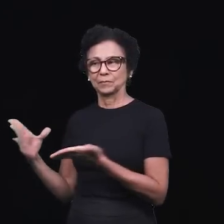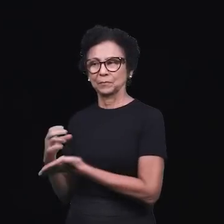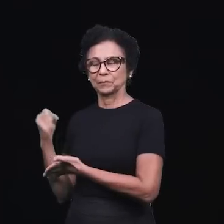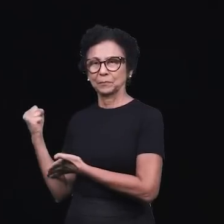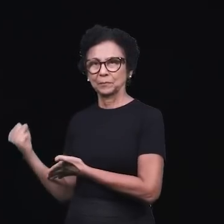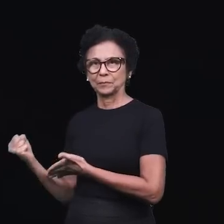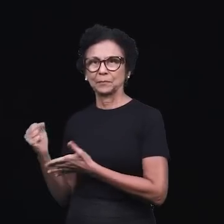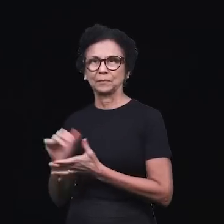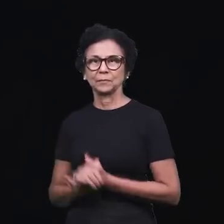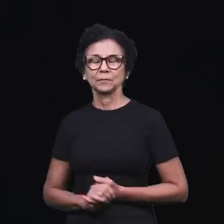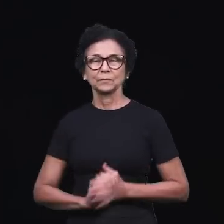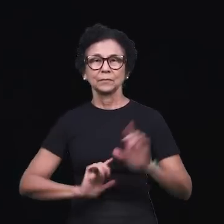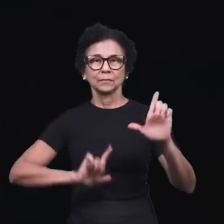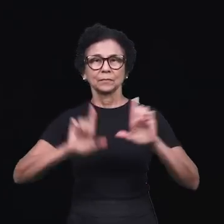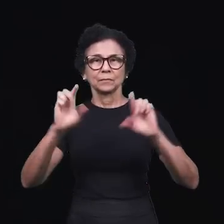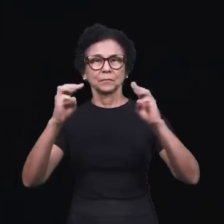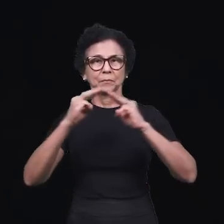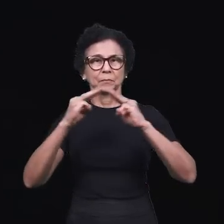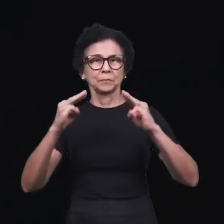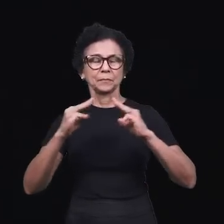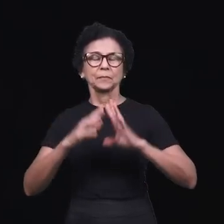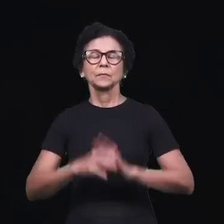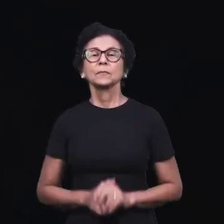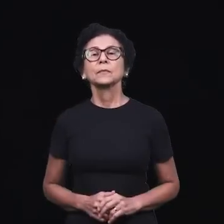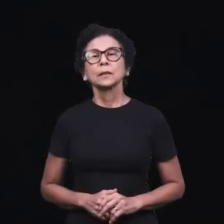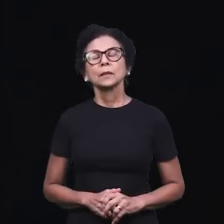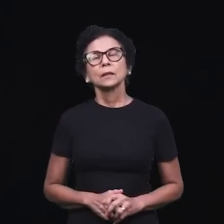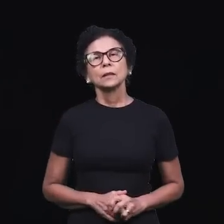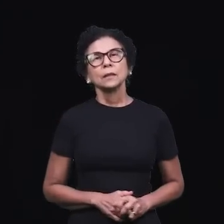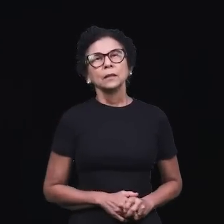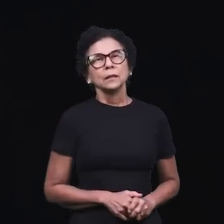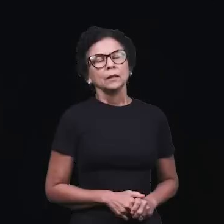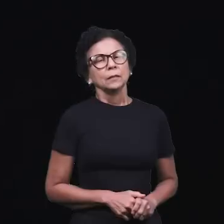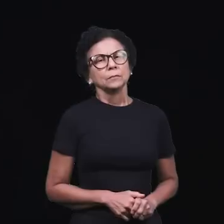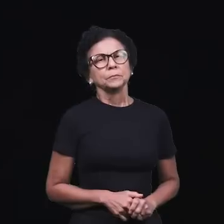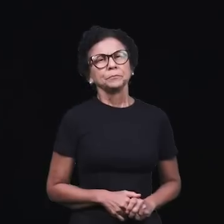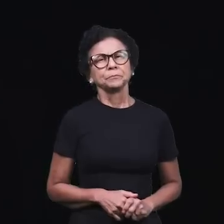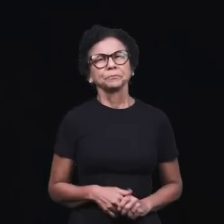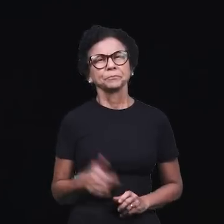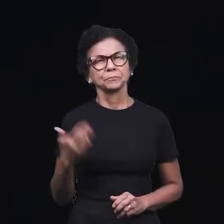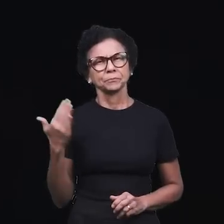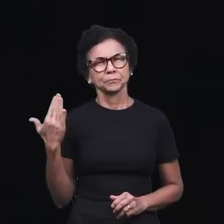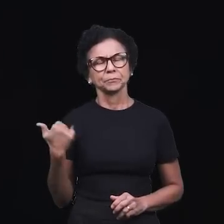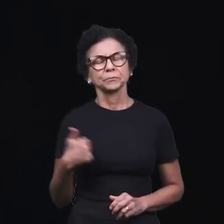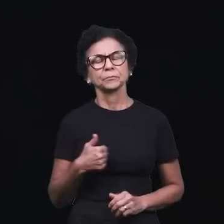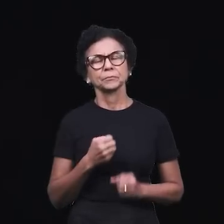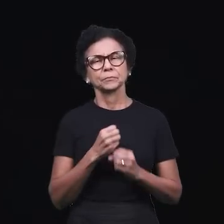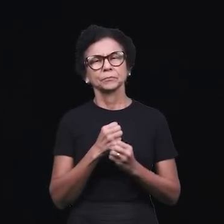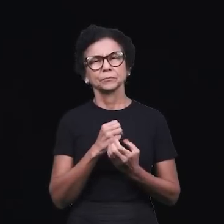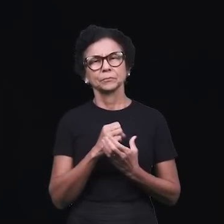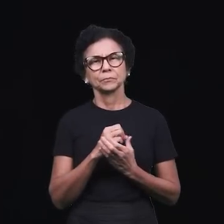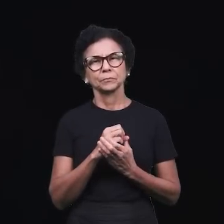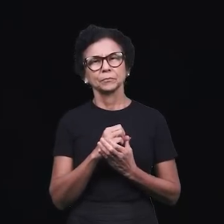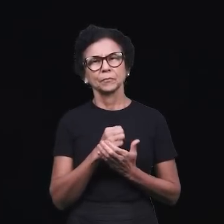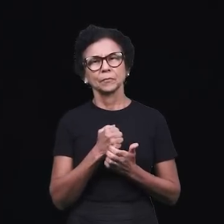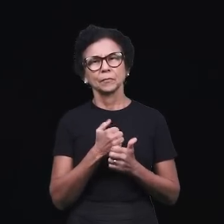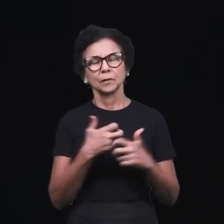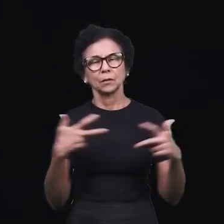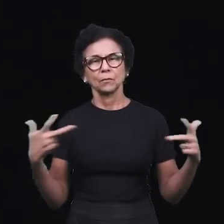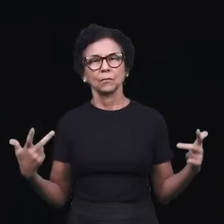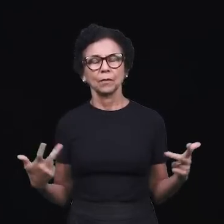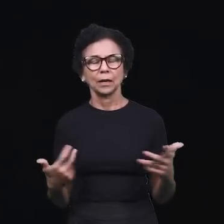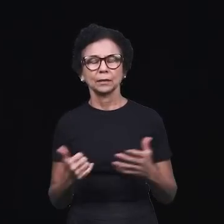Igreja, aqui pela TV Manaim. Ultimamente temos abordado diversos aspectos da Palavra de